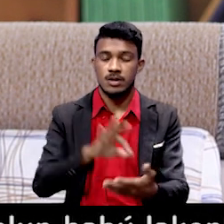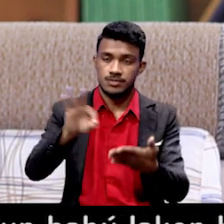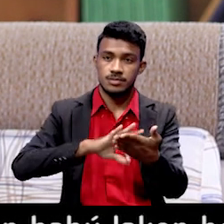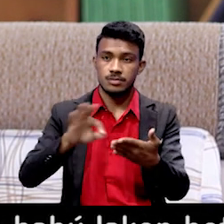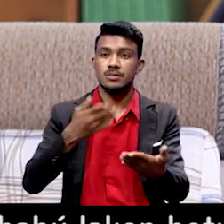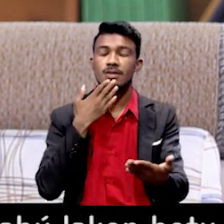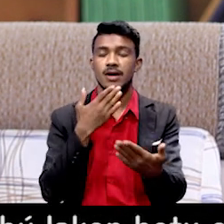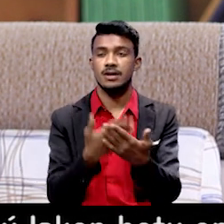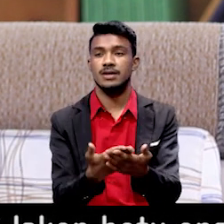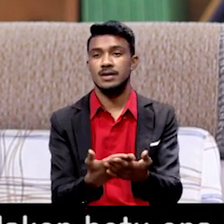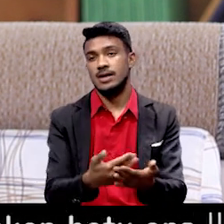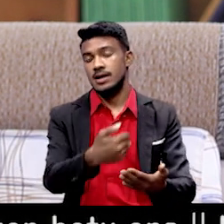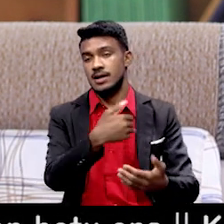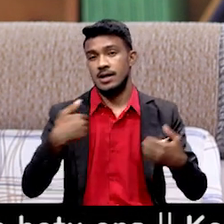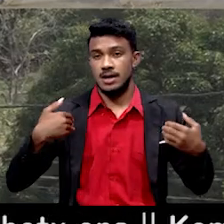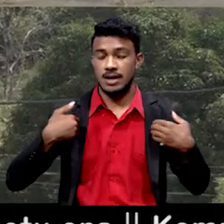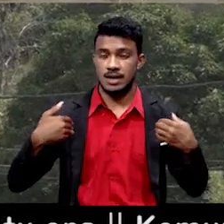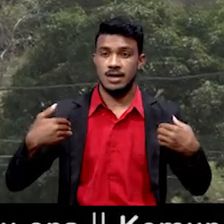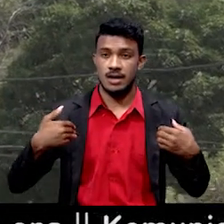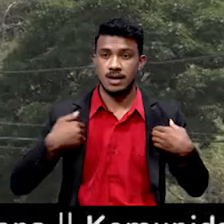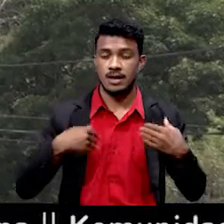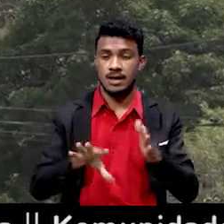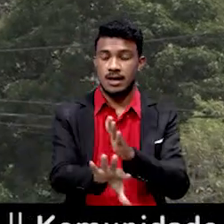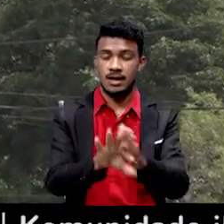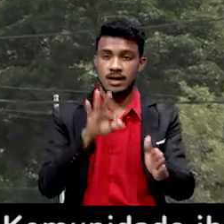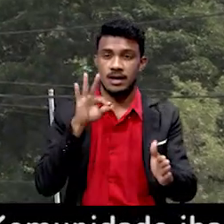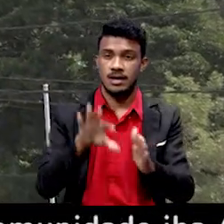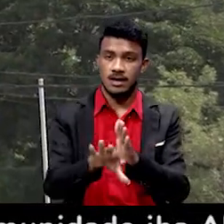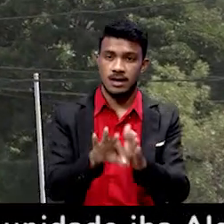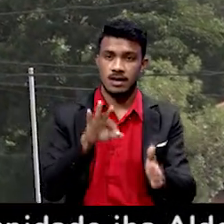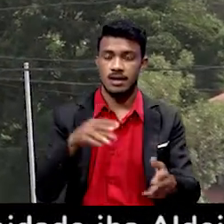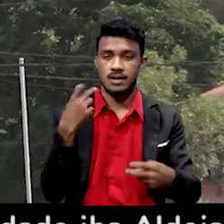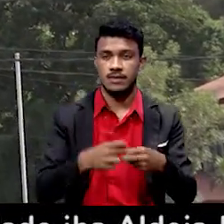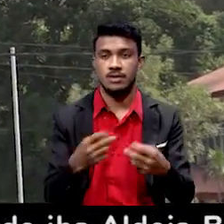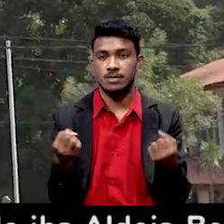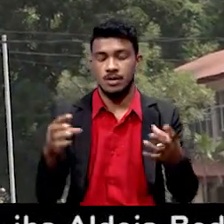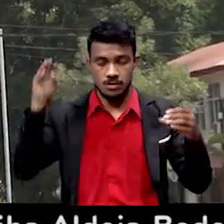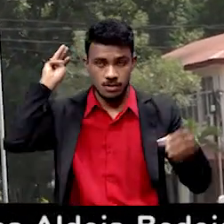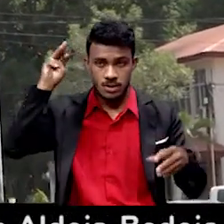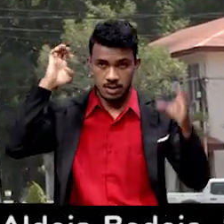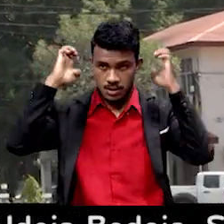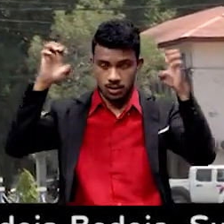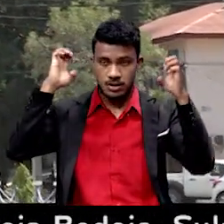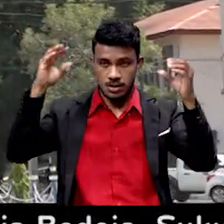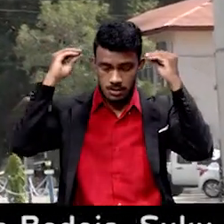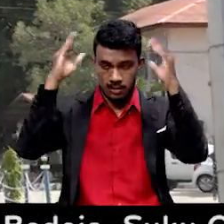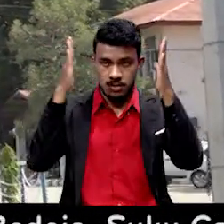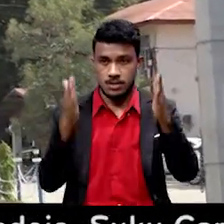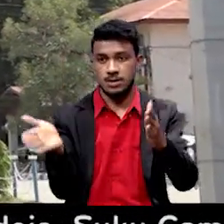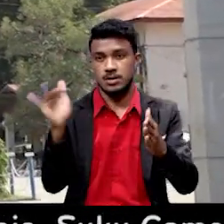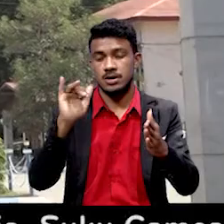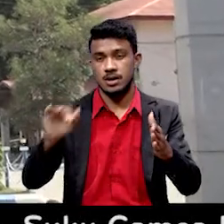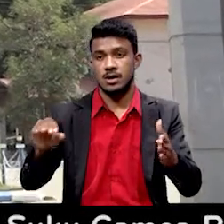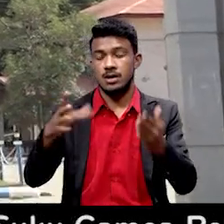dia, sei hetan desafios barak. Ministério da Educação tem que investir dia clio ba professor Sira, onde